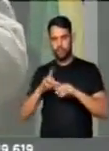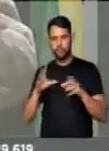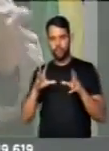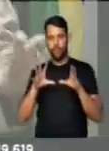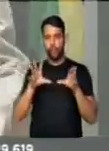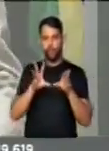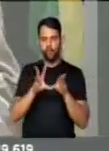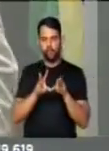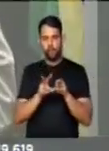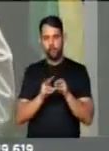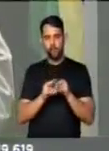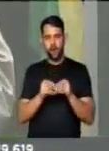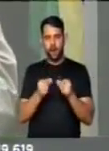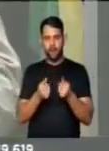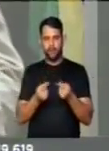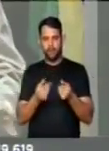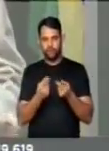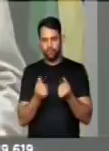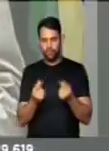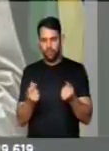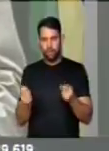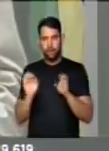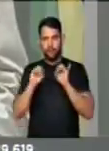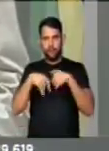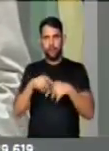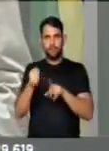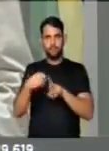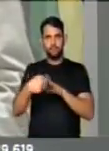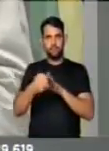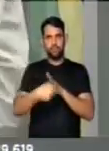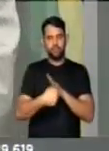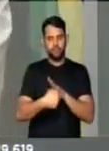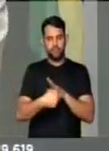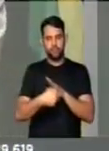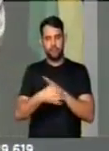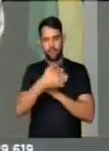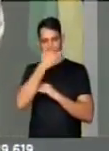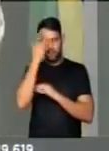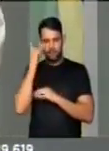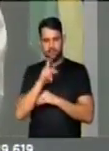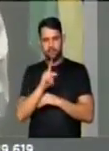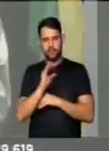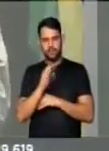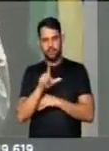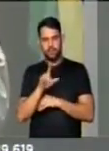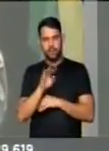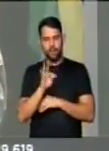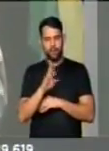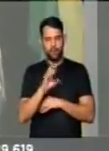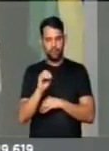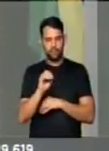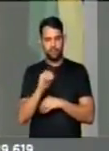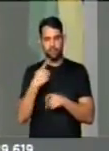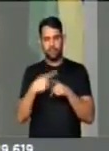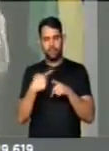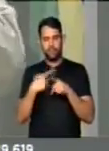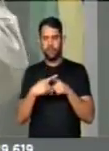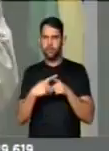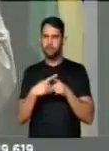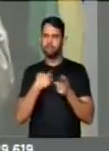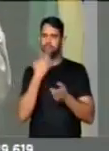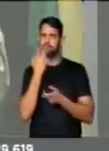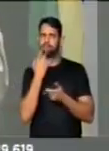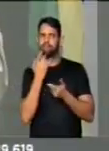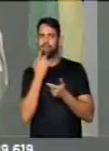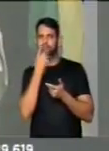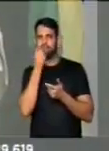se esvaindo ao final de cada mês. Os pichulecos. Porque, engraçado,